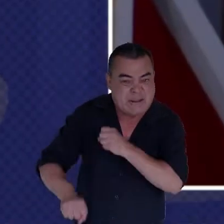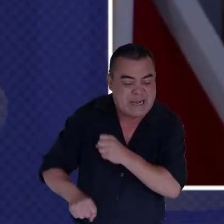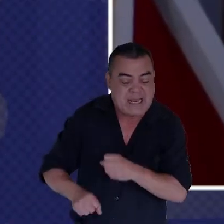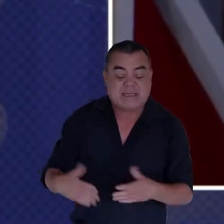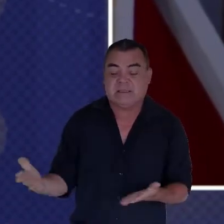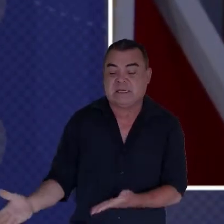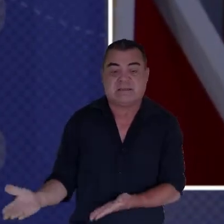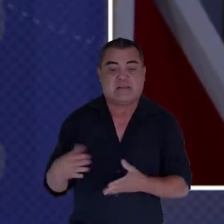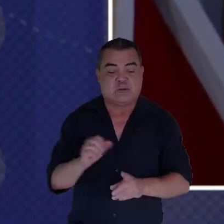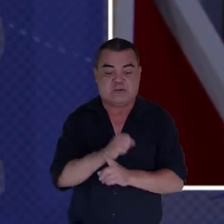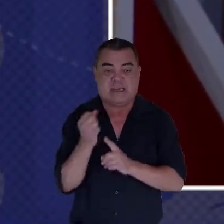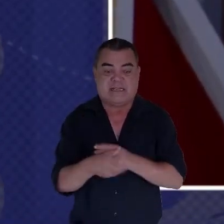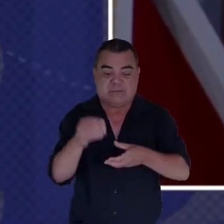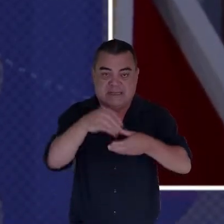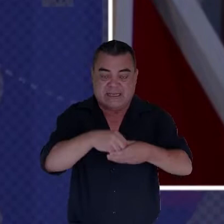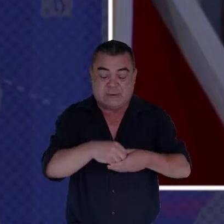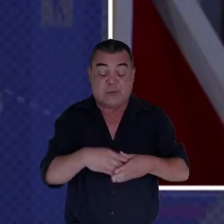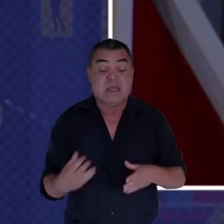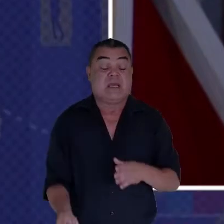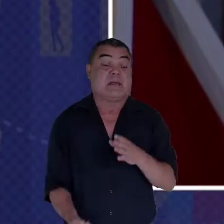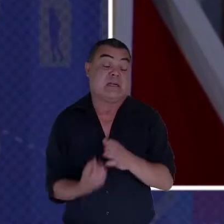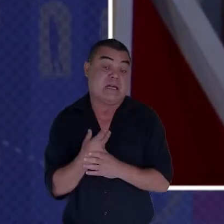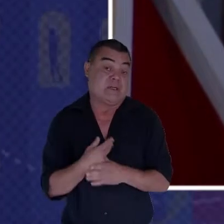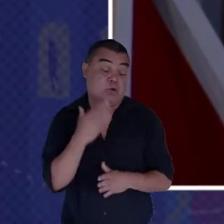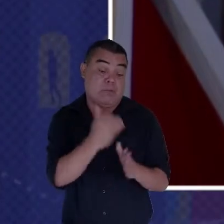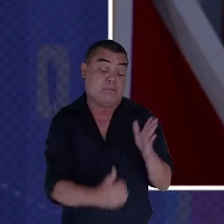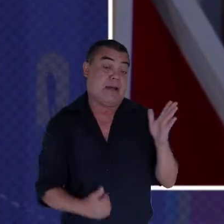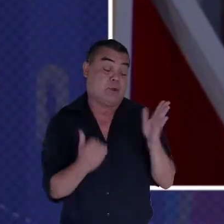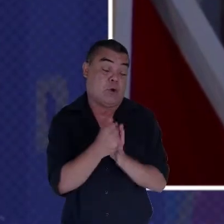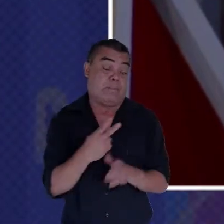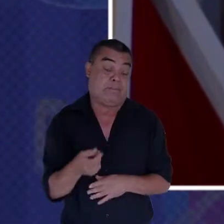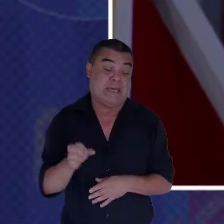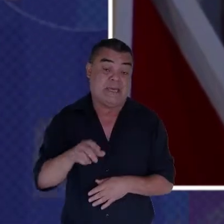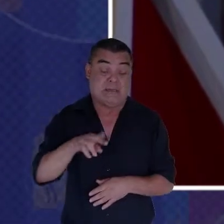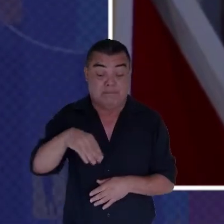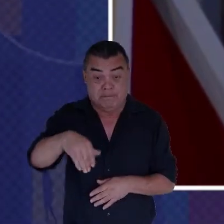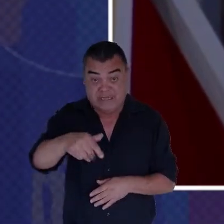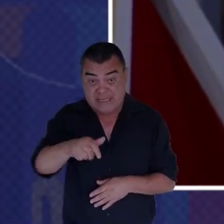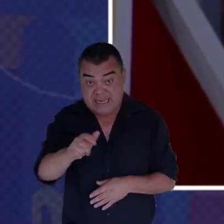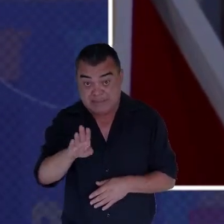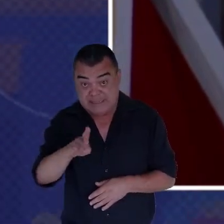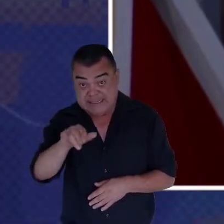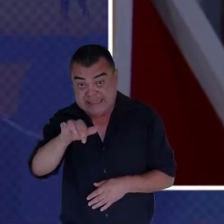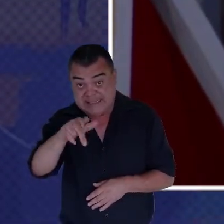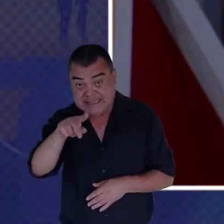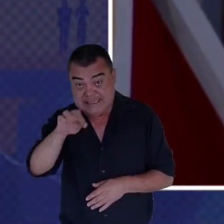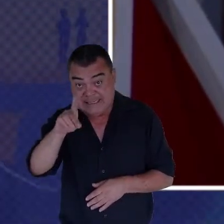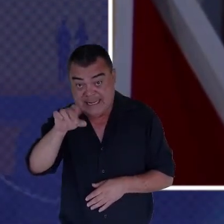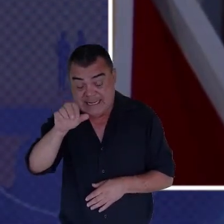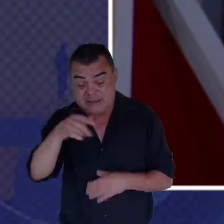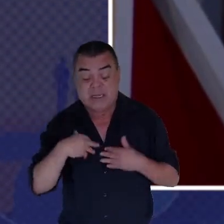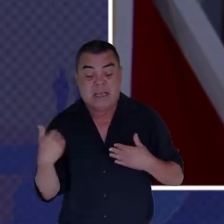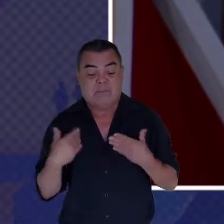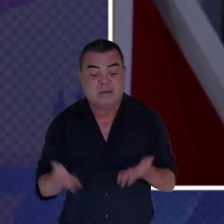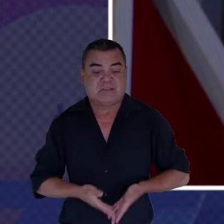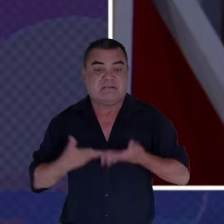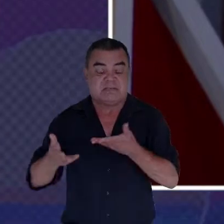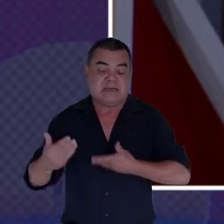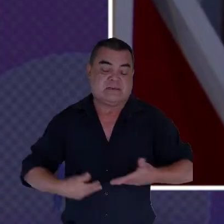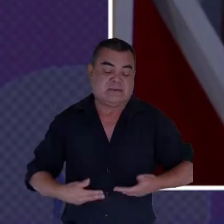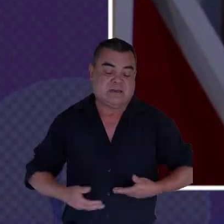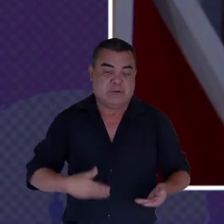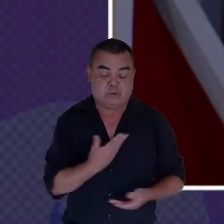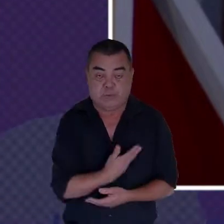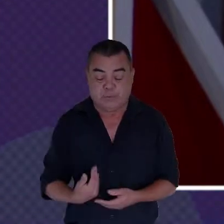a sociedade para dentro criando muito maior permeabilidade para nossa entrega de